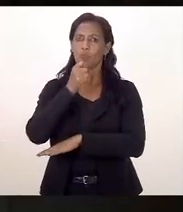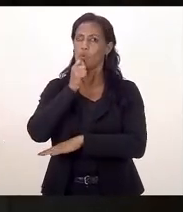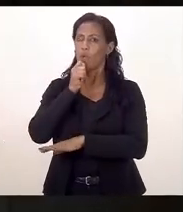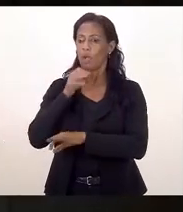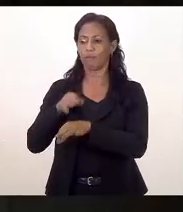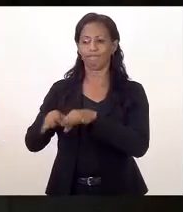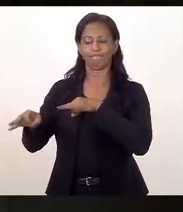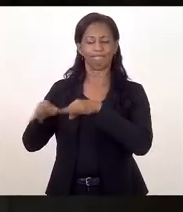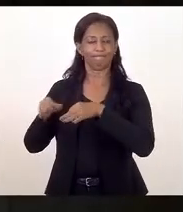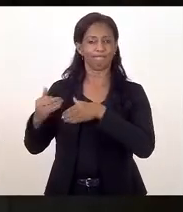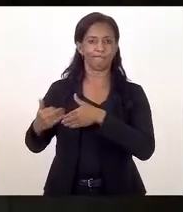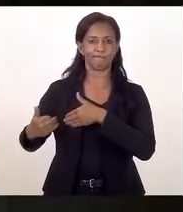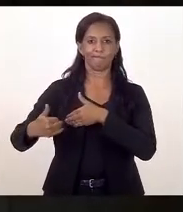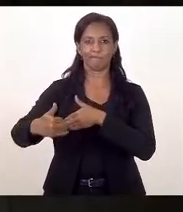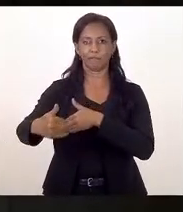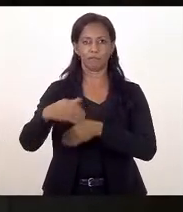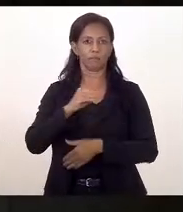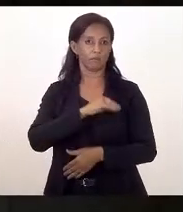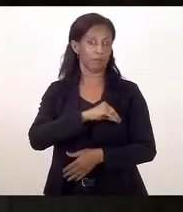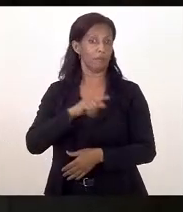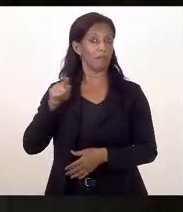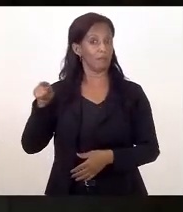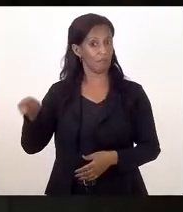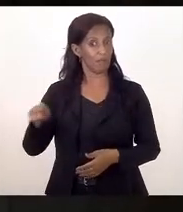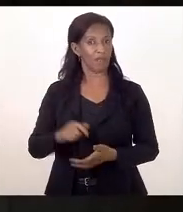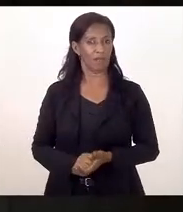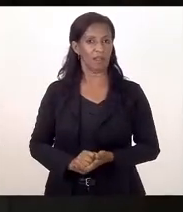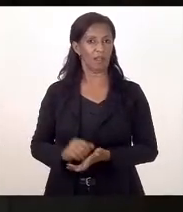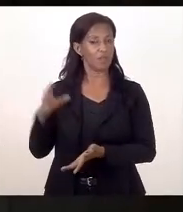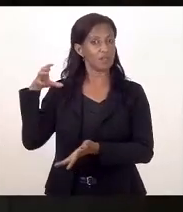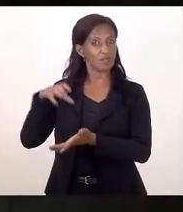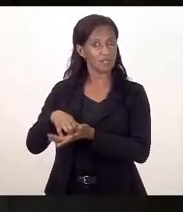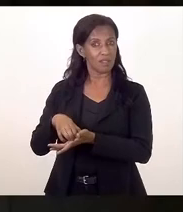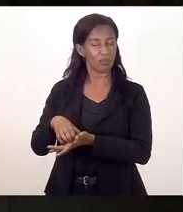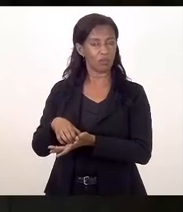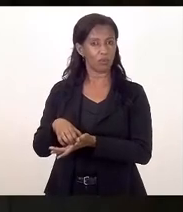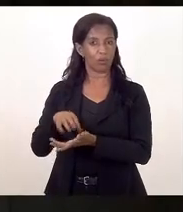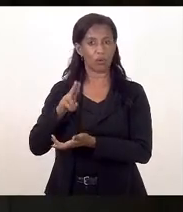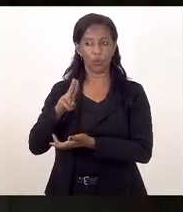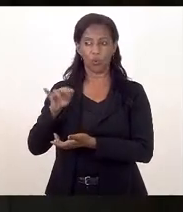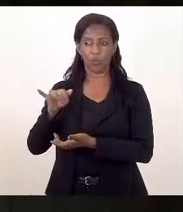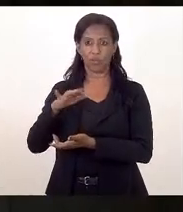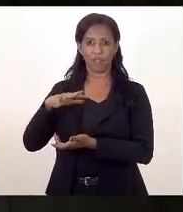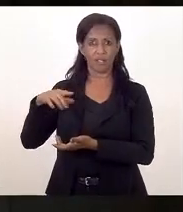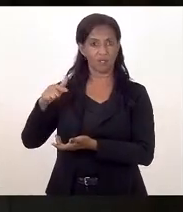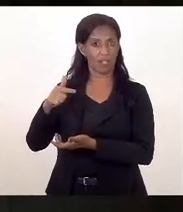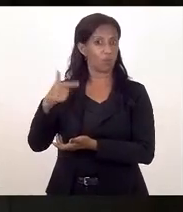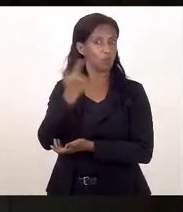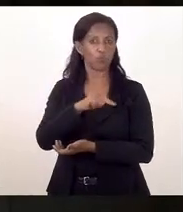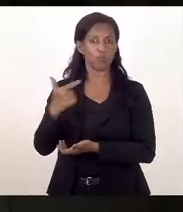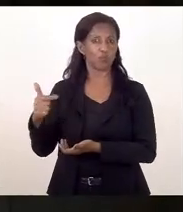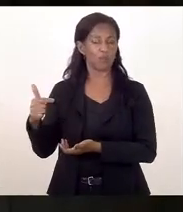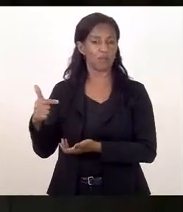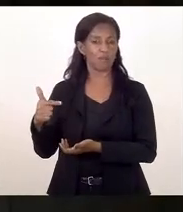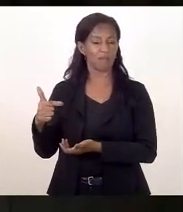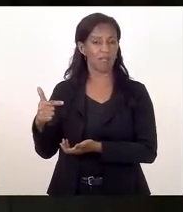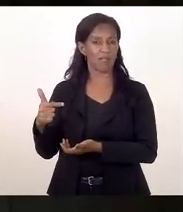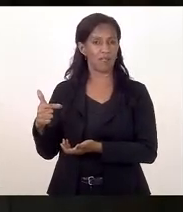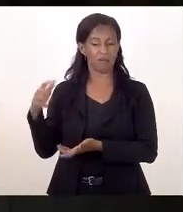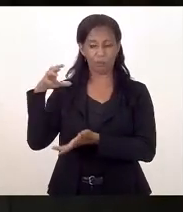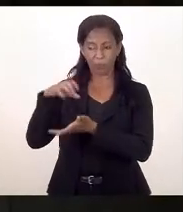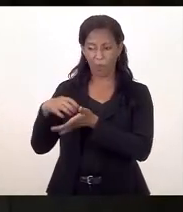plano de cargos, carreiras e salários. É lá que é um centro universitário que não tem sede própria. Essa casa aqui,